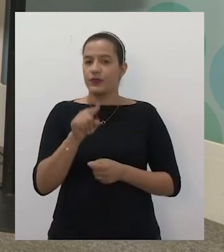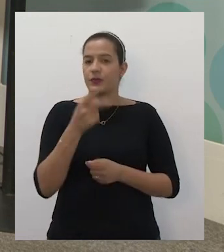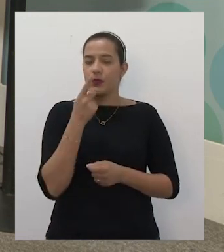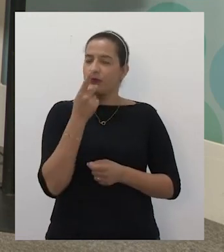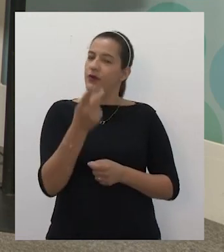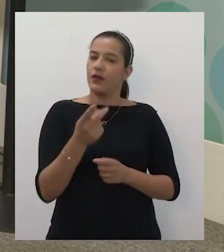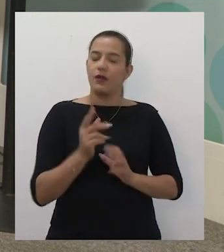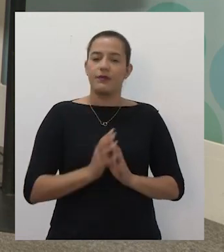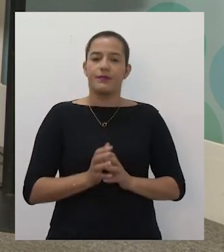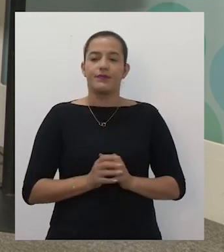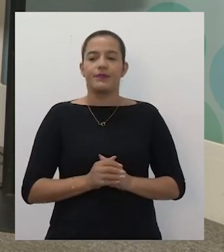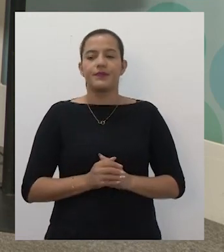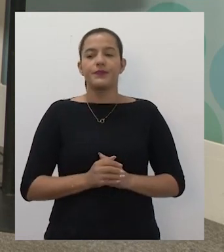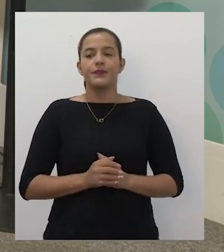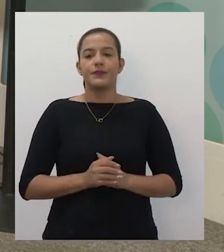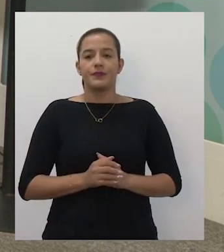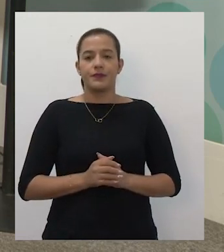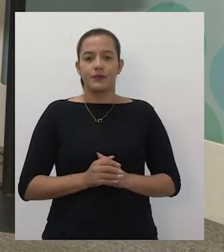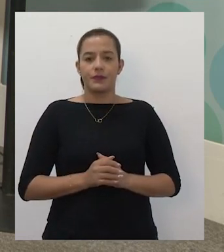pouco para nós sobre isso?